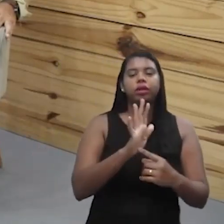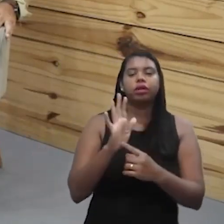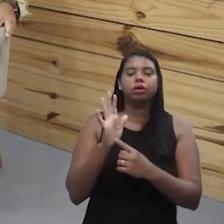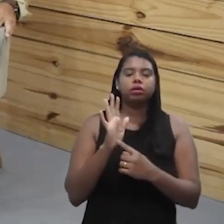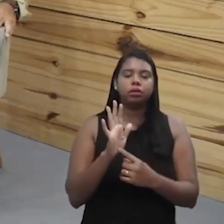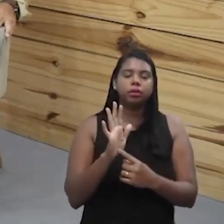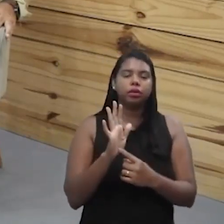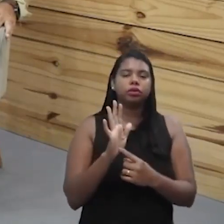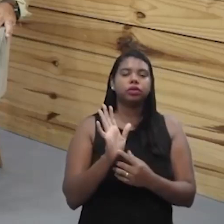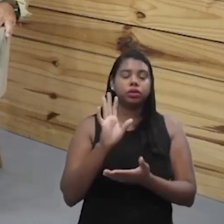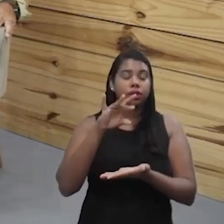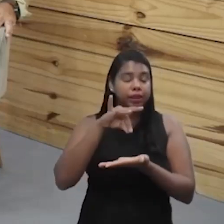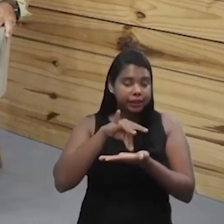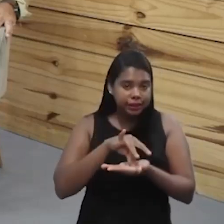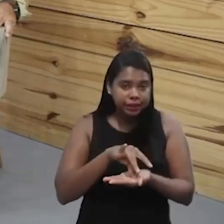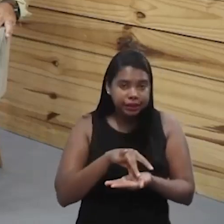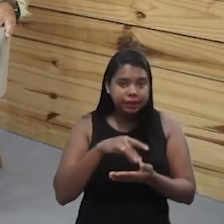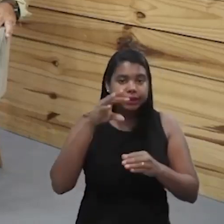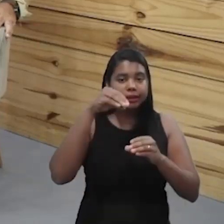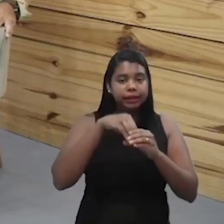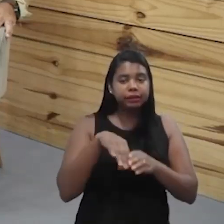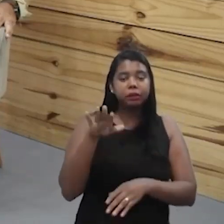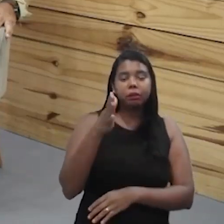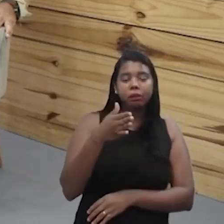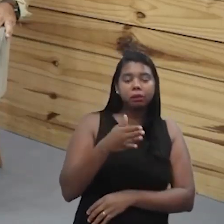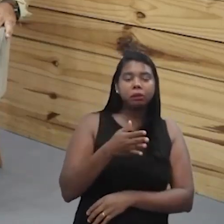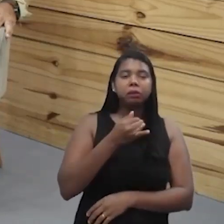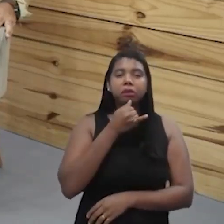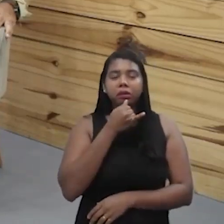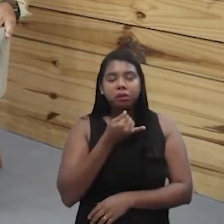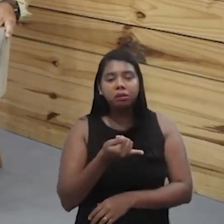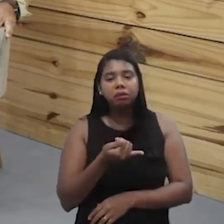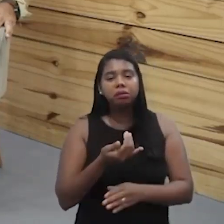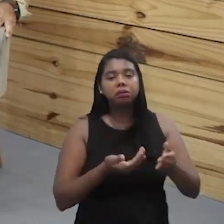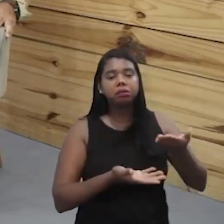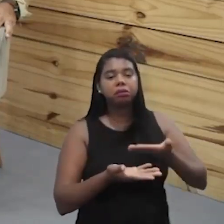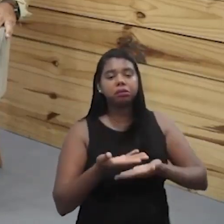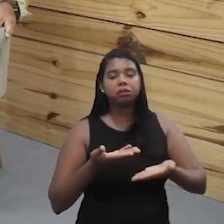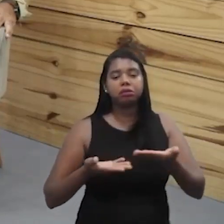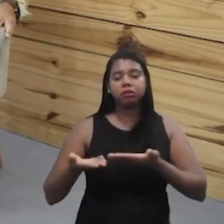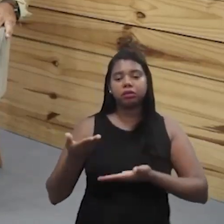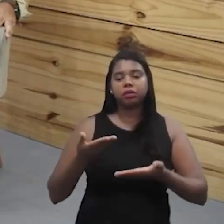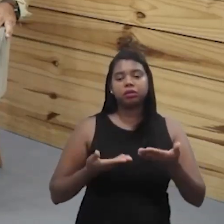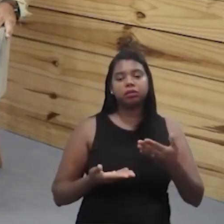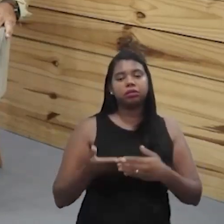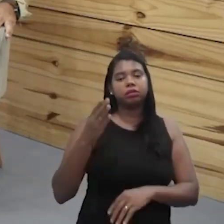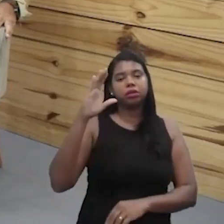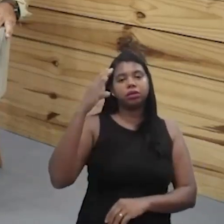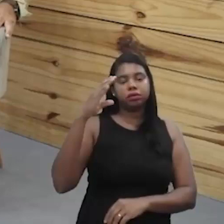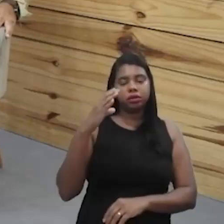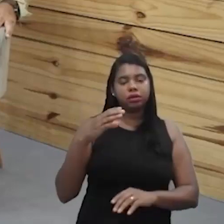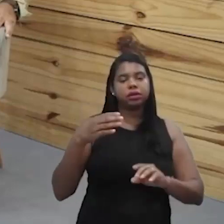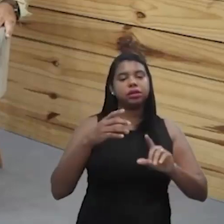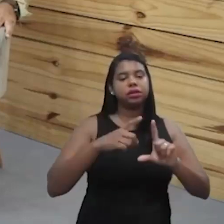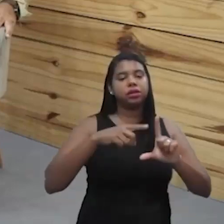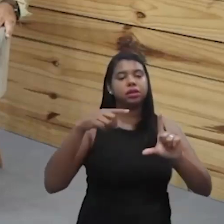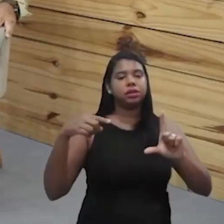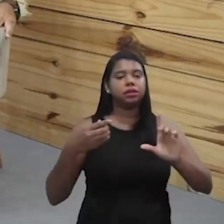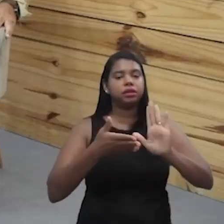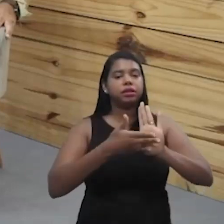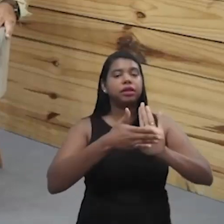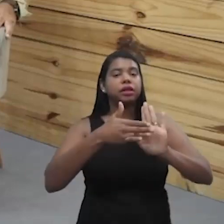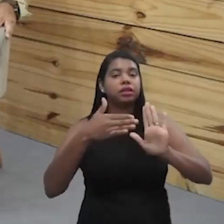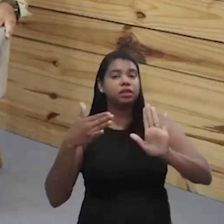interno, vai ser mais ou menos ali um intermediário entre o cientista de dados e o que